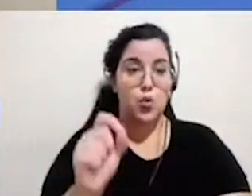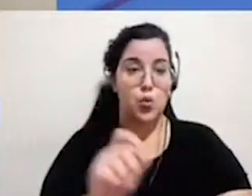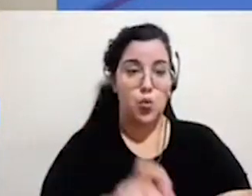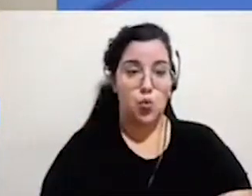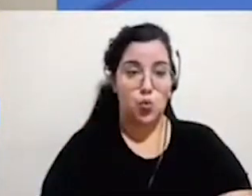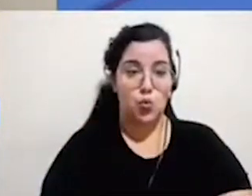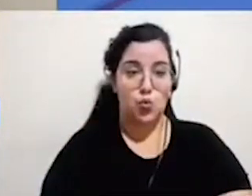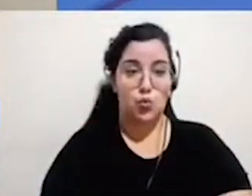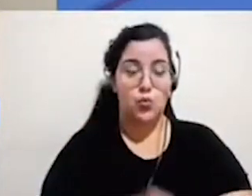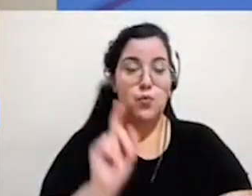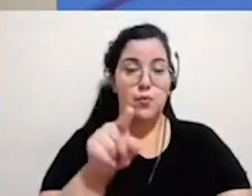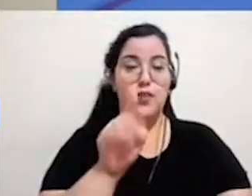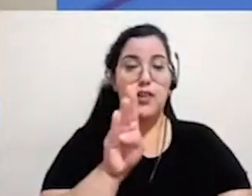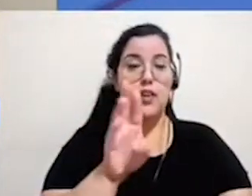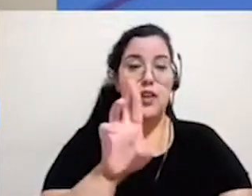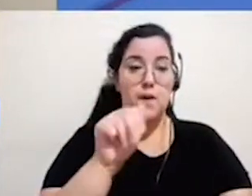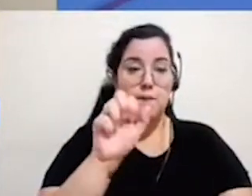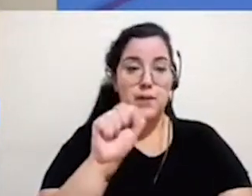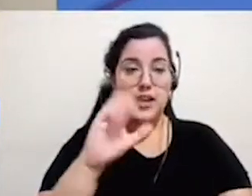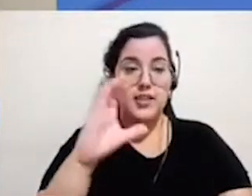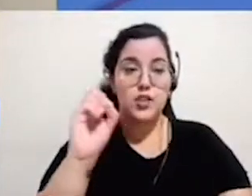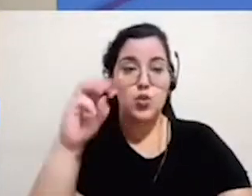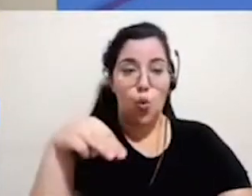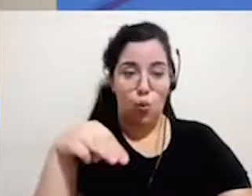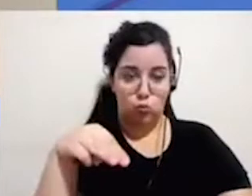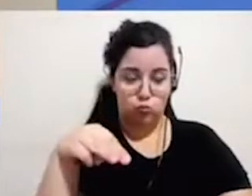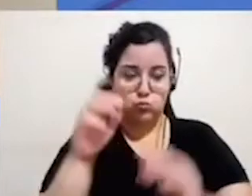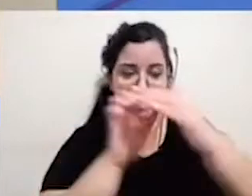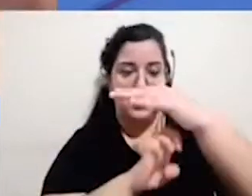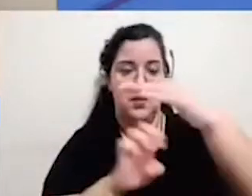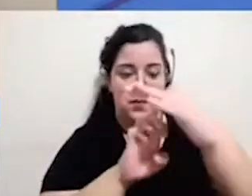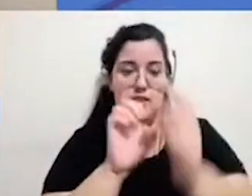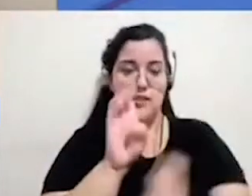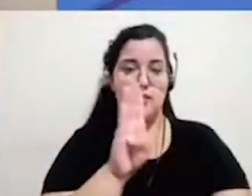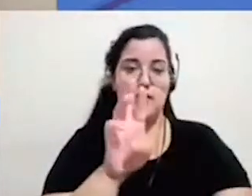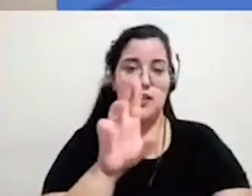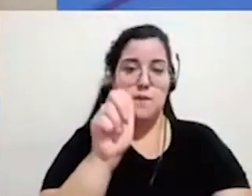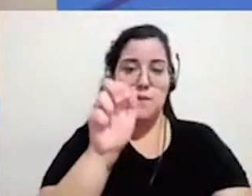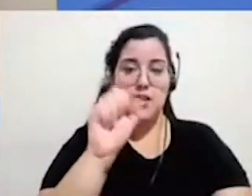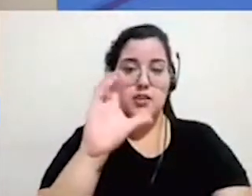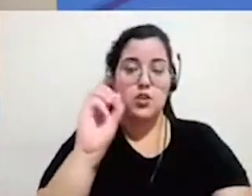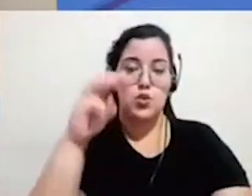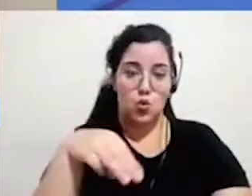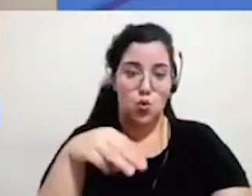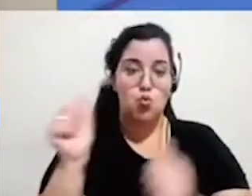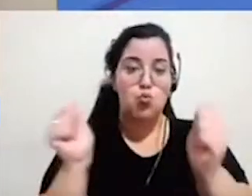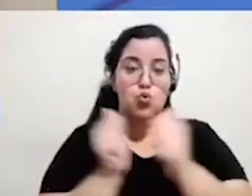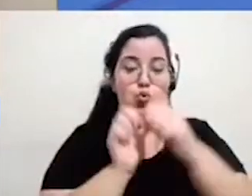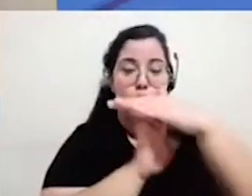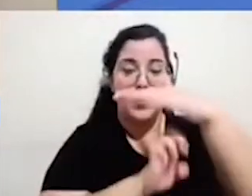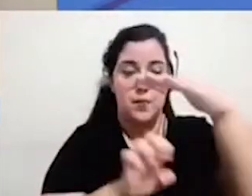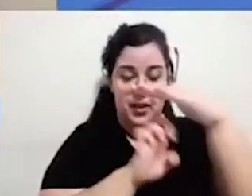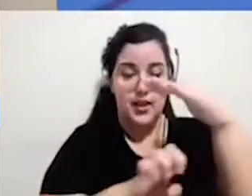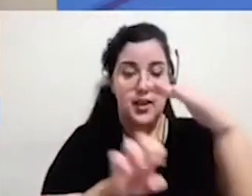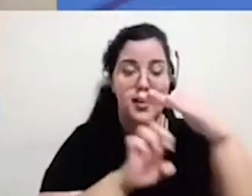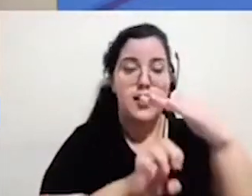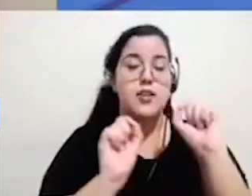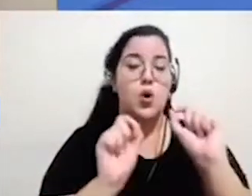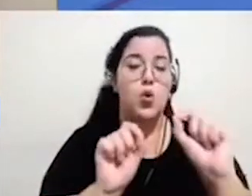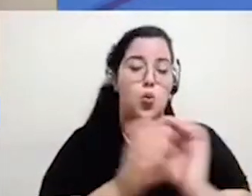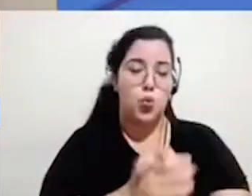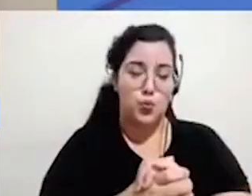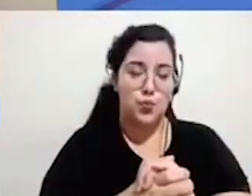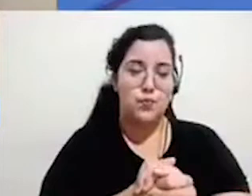É da Brascom, né? A Brascom, junto com o conjunto de empresas da Brascom,